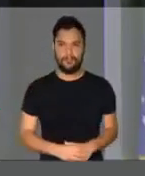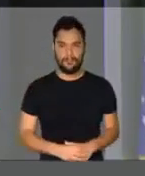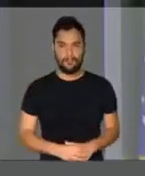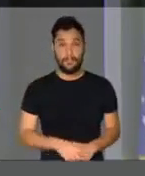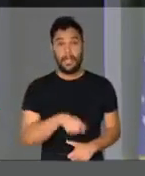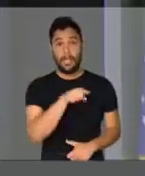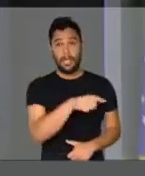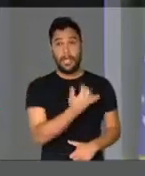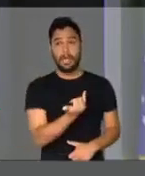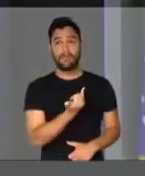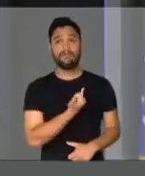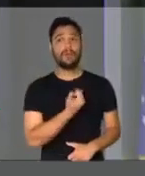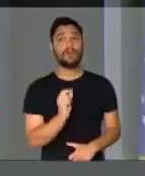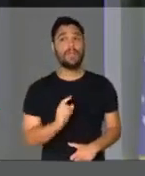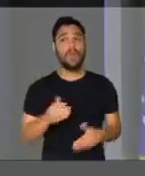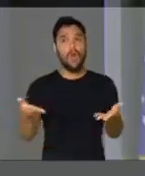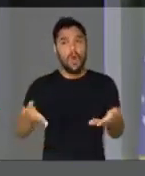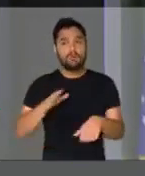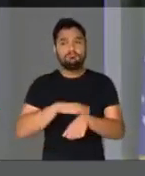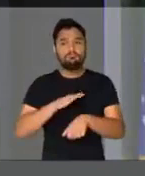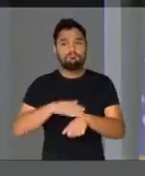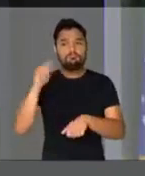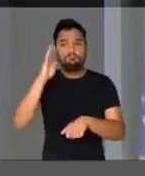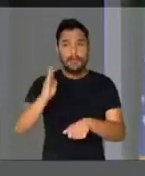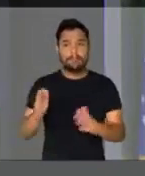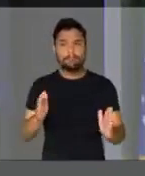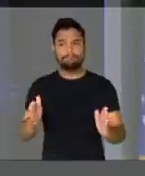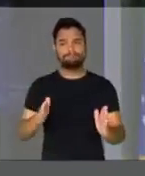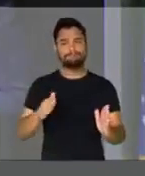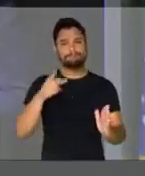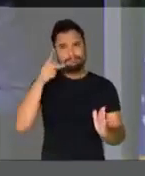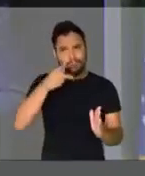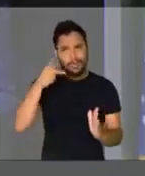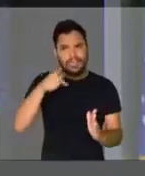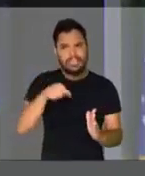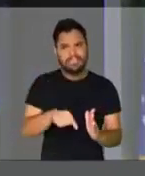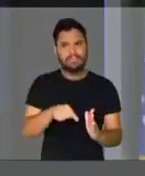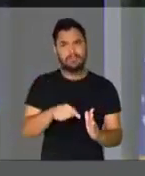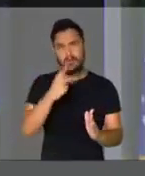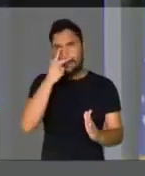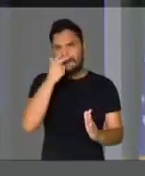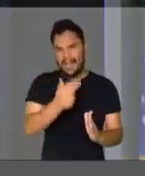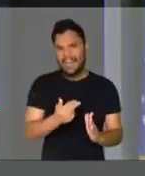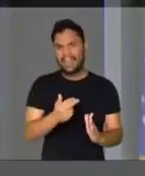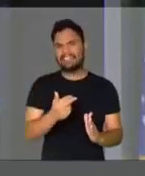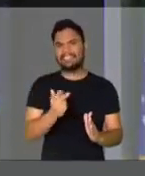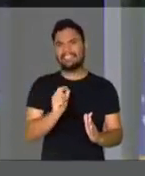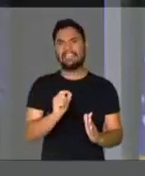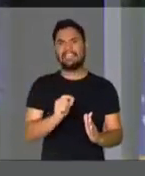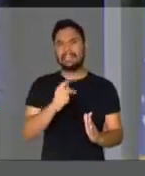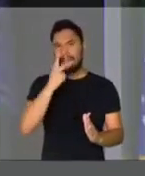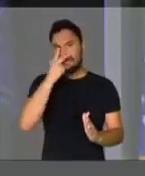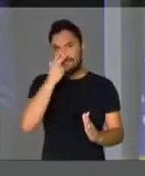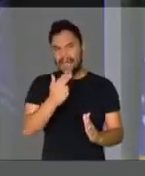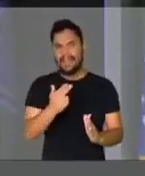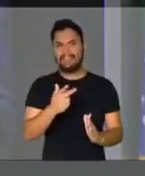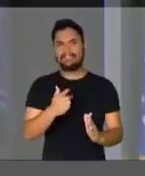as suas palavras, estamos num tempo em que ser político nos coloca mais como alvo do que como homem que luta por